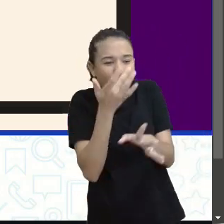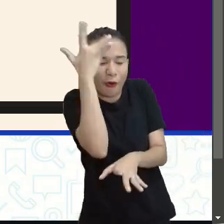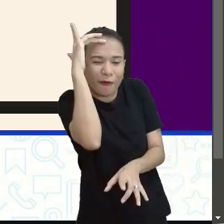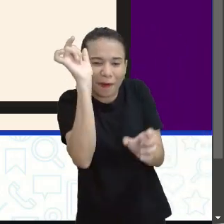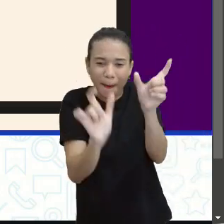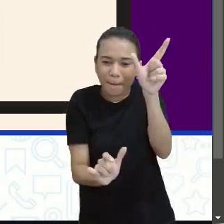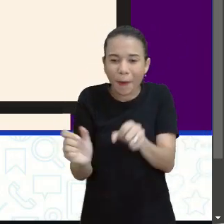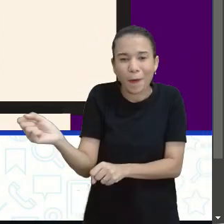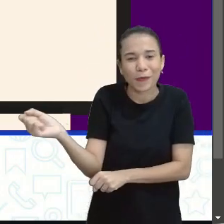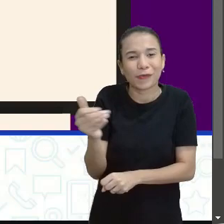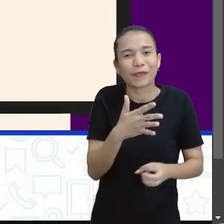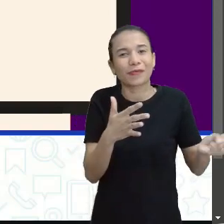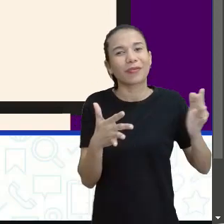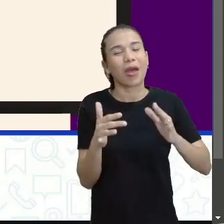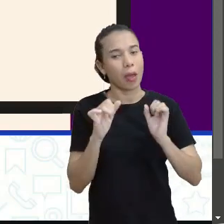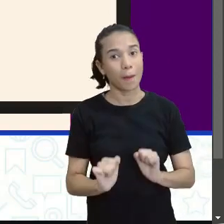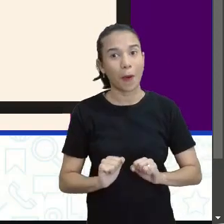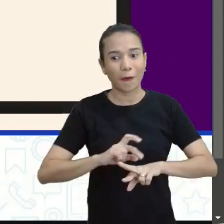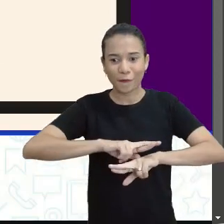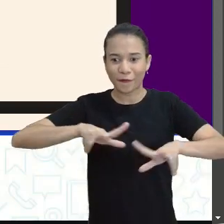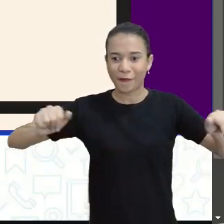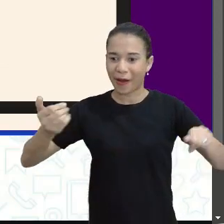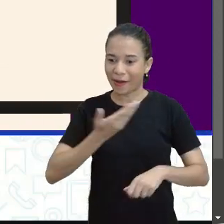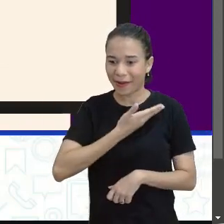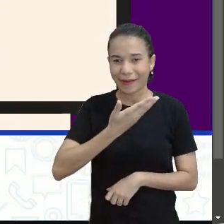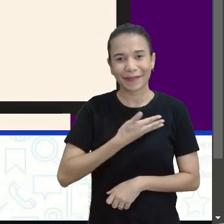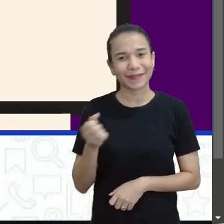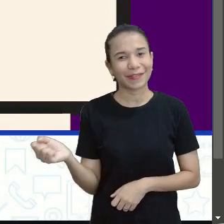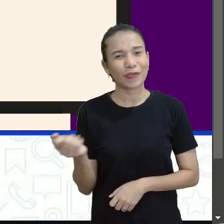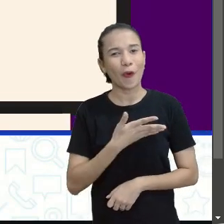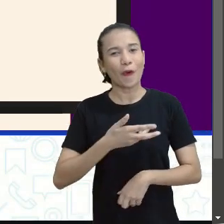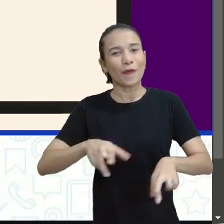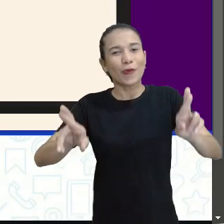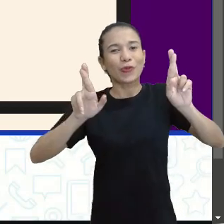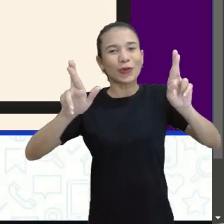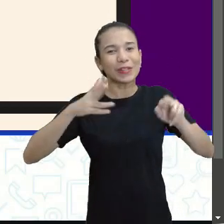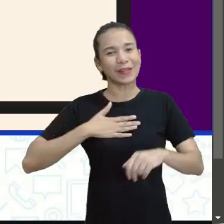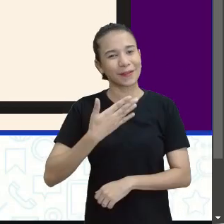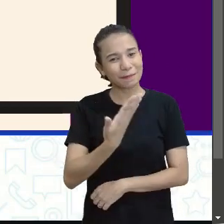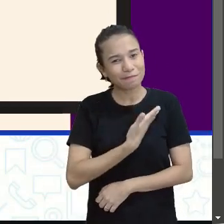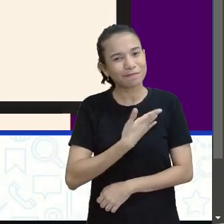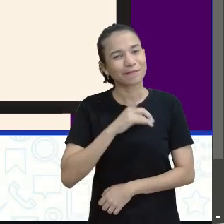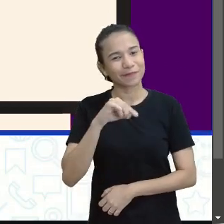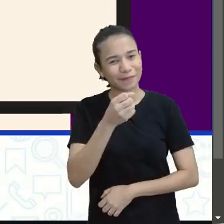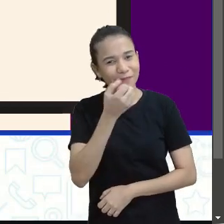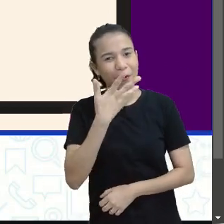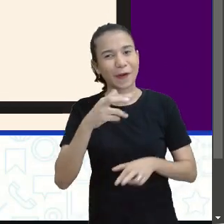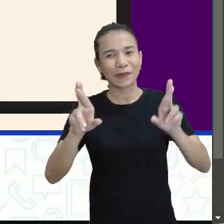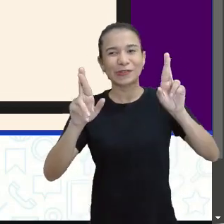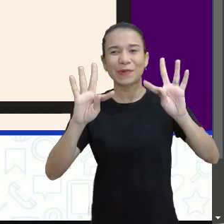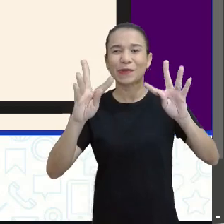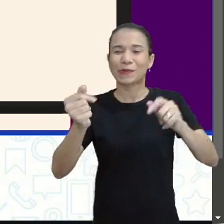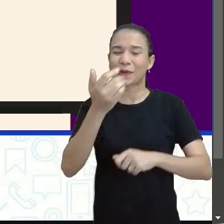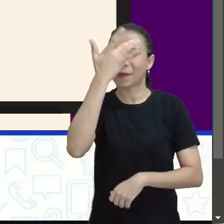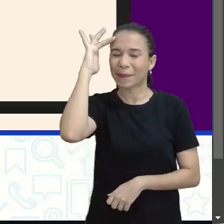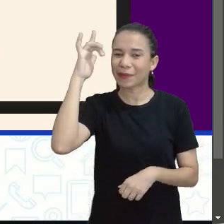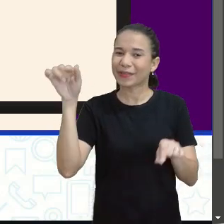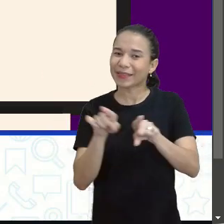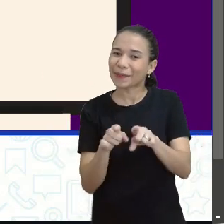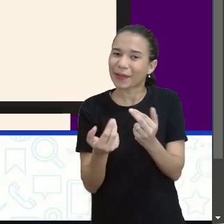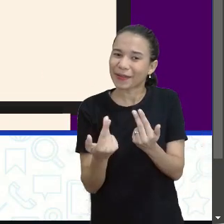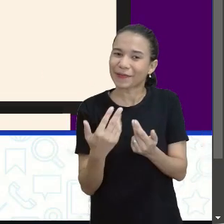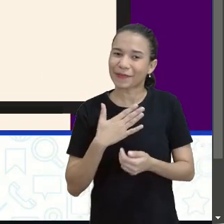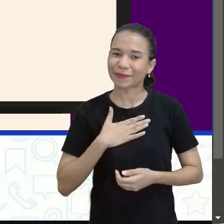Mas aqui eu posso fazer vários amigos. Torcer para meus amigos. Isso que é bom. E eu espero que outras pessoas tenham isso igual eu tô